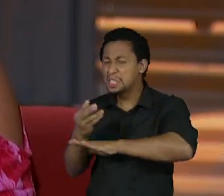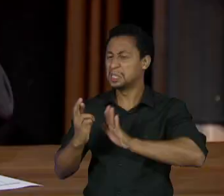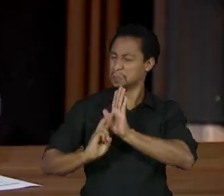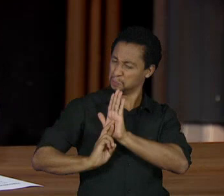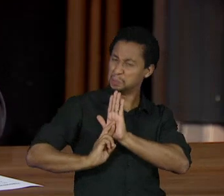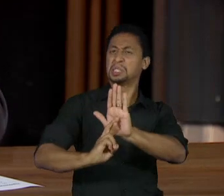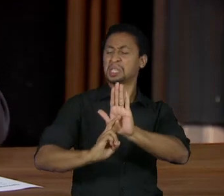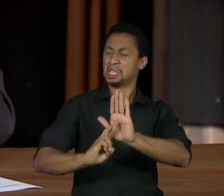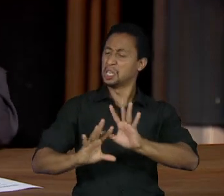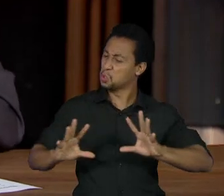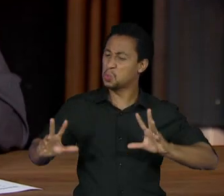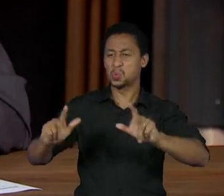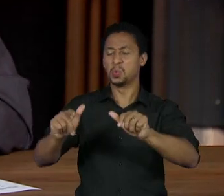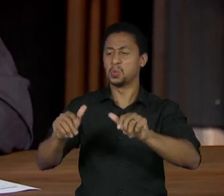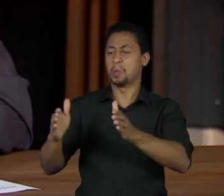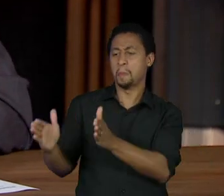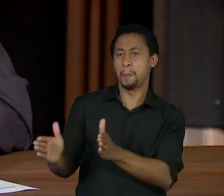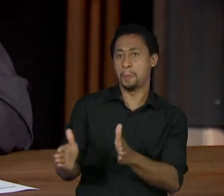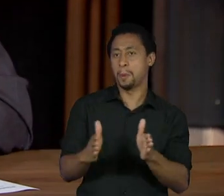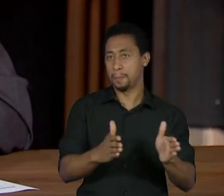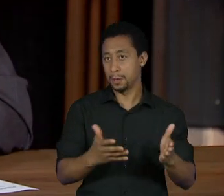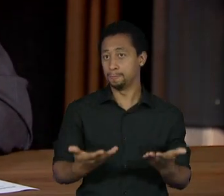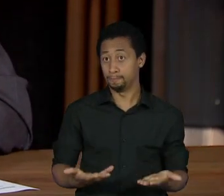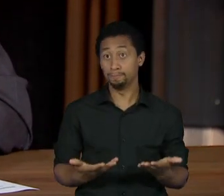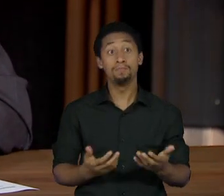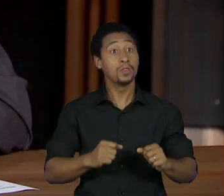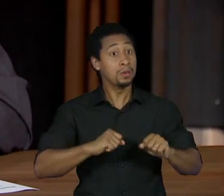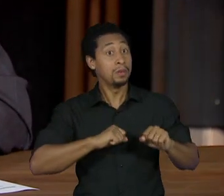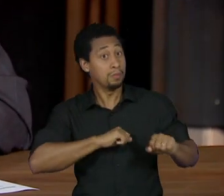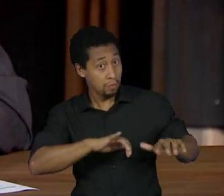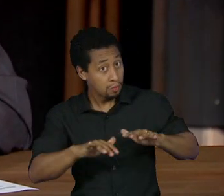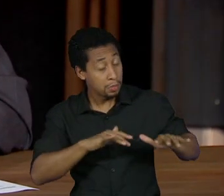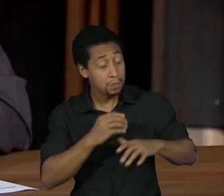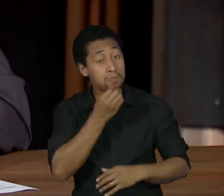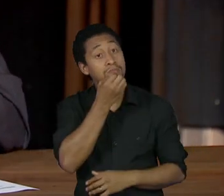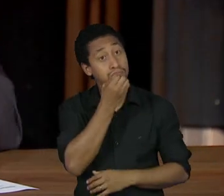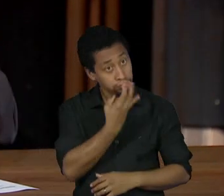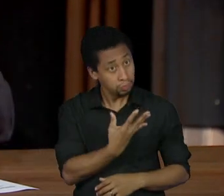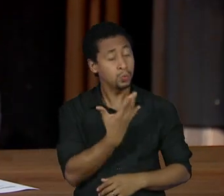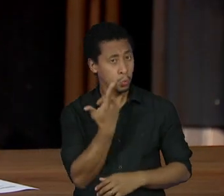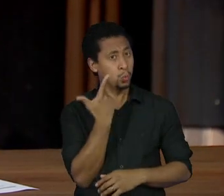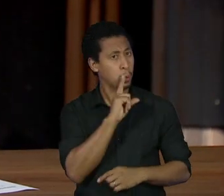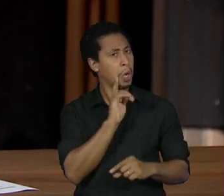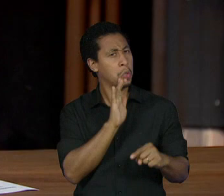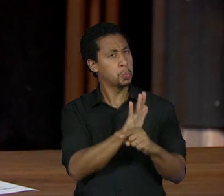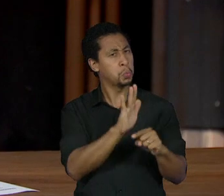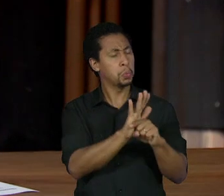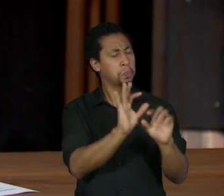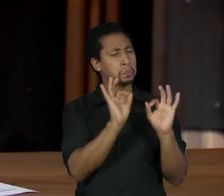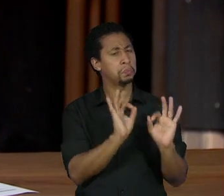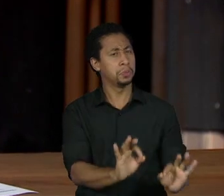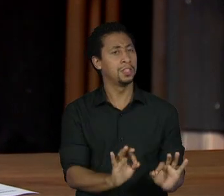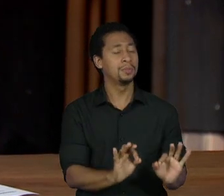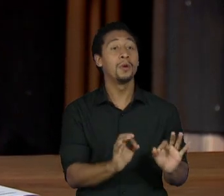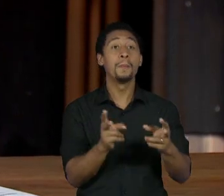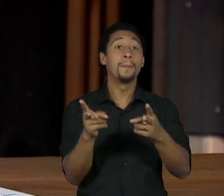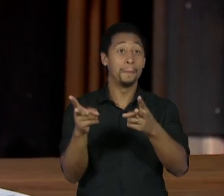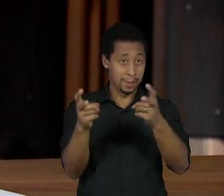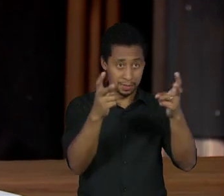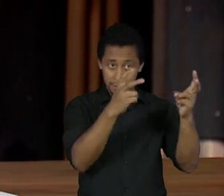dirigem. Esse é um dos movimentos que a gente viu que deu certo, porque muita gente no Brasil, na hora de fazer